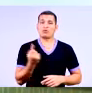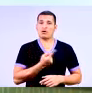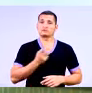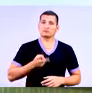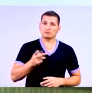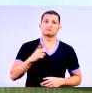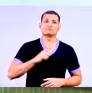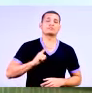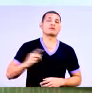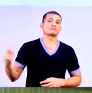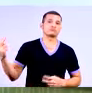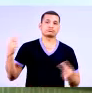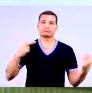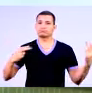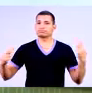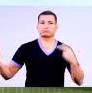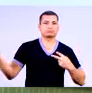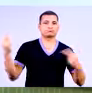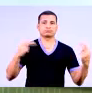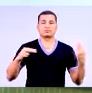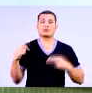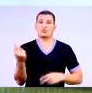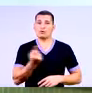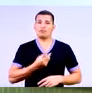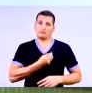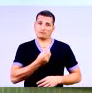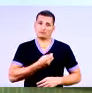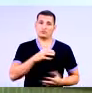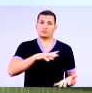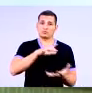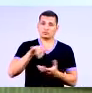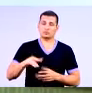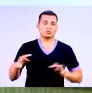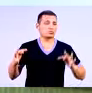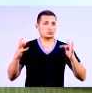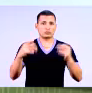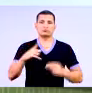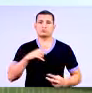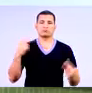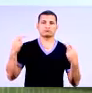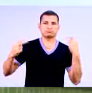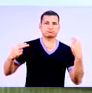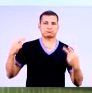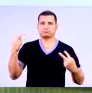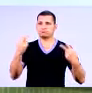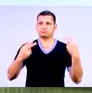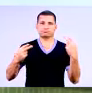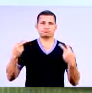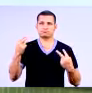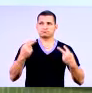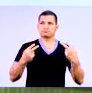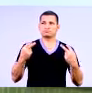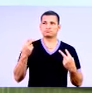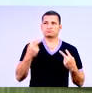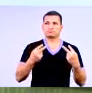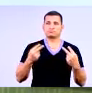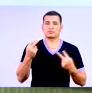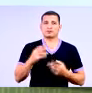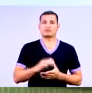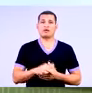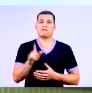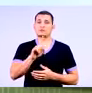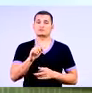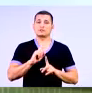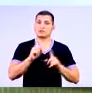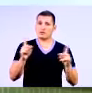falamos anteriormente. Nós vivemos em um mundo em que todos estão sendo observados. Então, para que você não